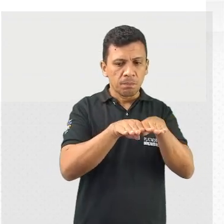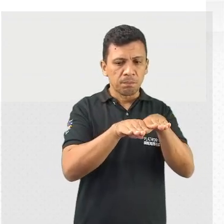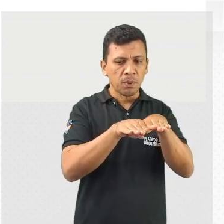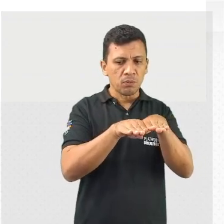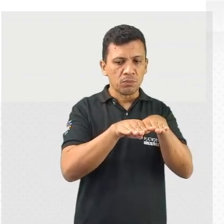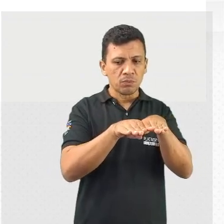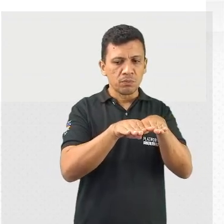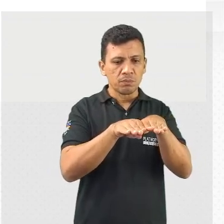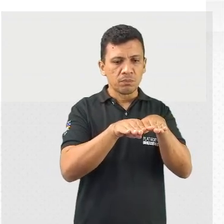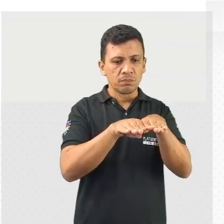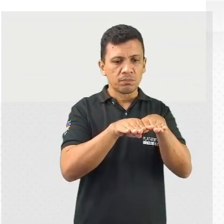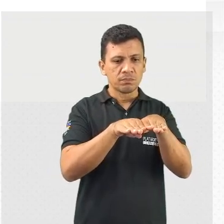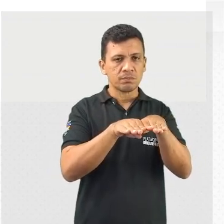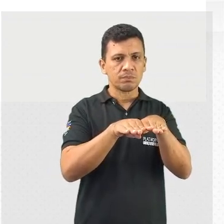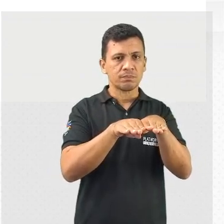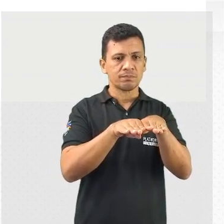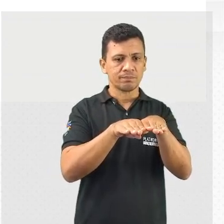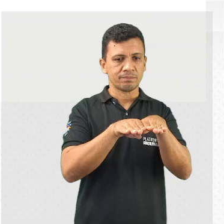encontram,